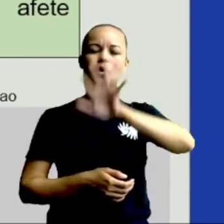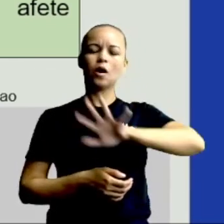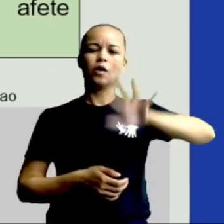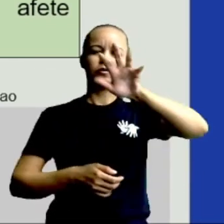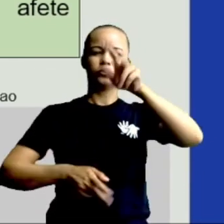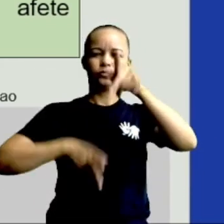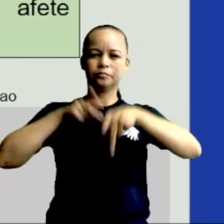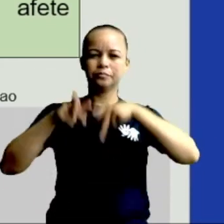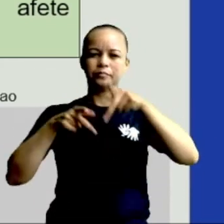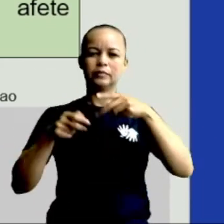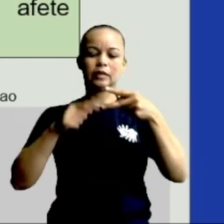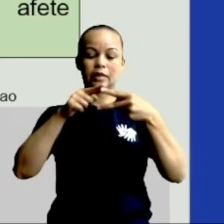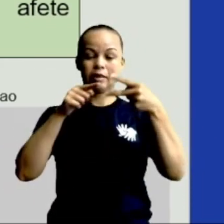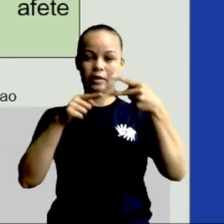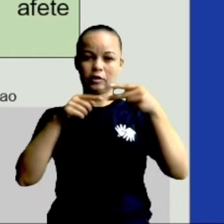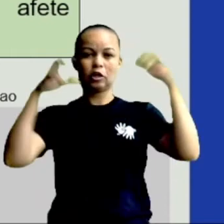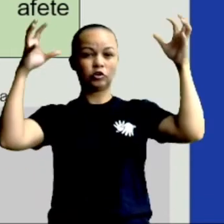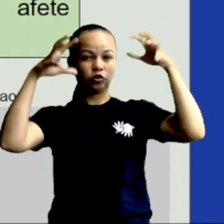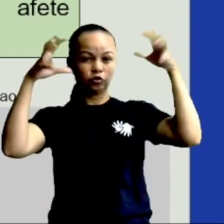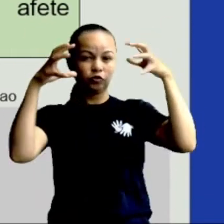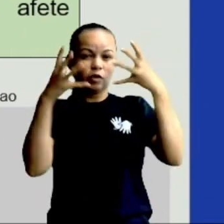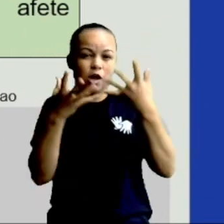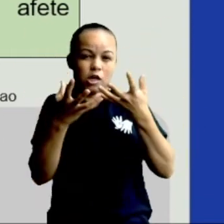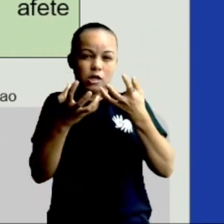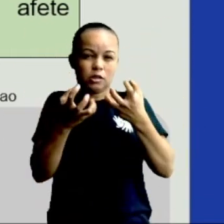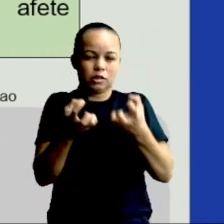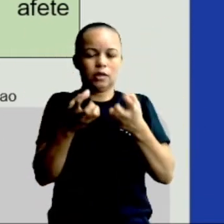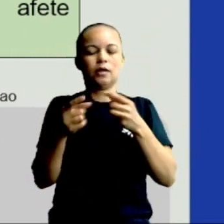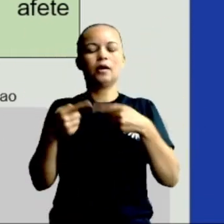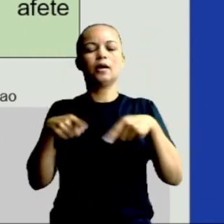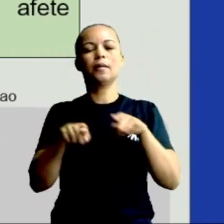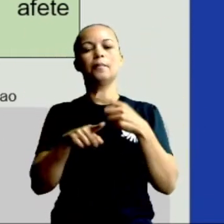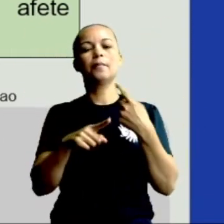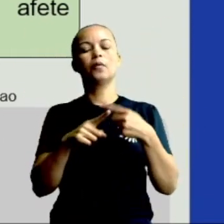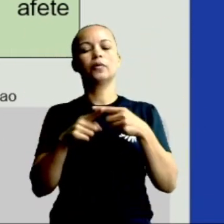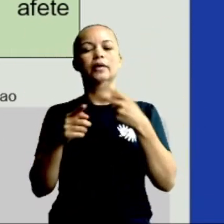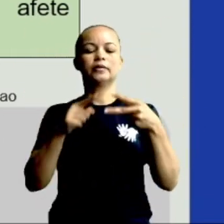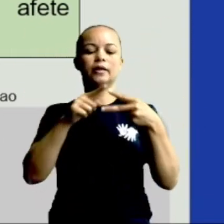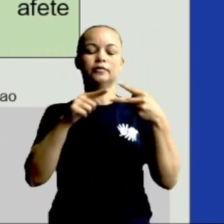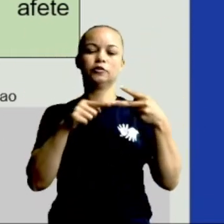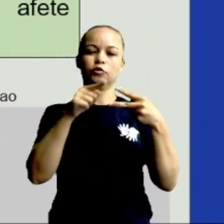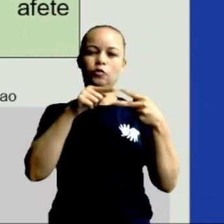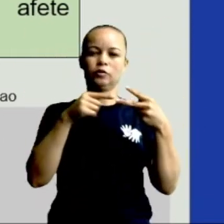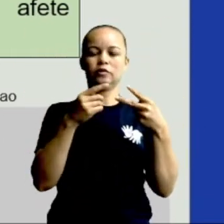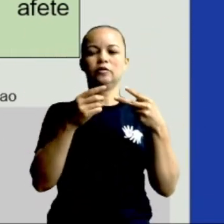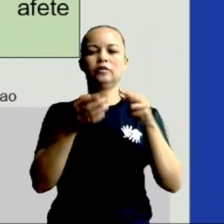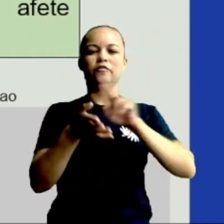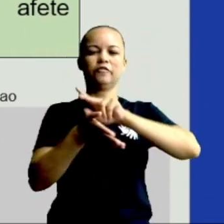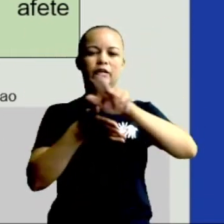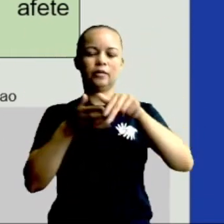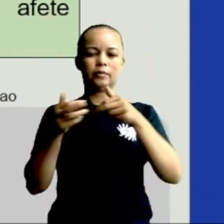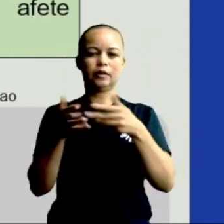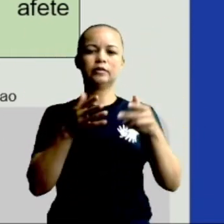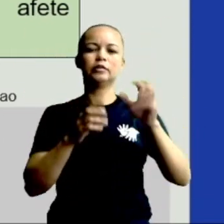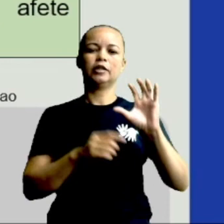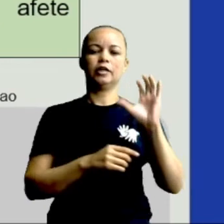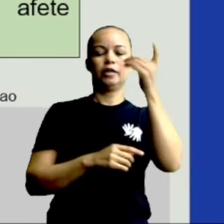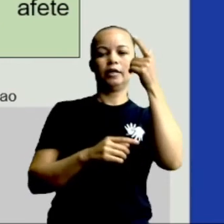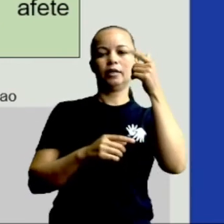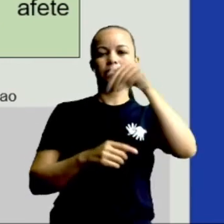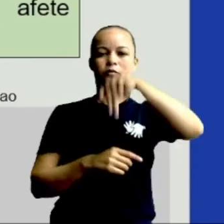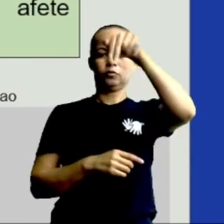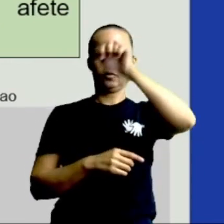2 estações do ano, a chuvosa e a seca, por haver apenas estes 2 tipos de variabilidade de clima no